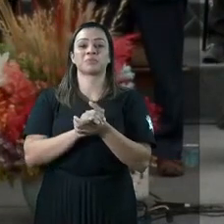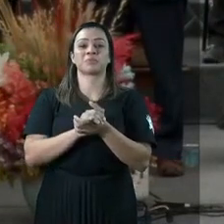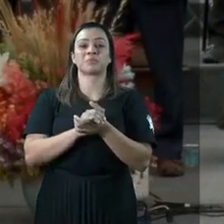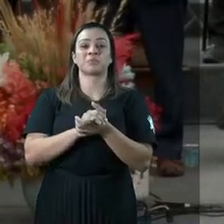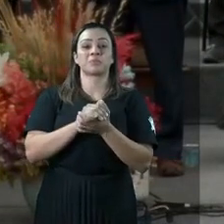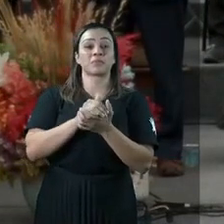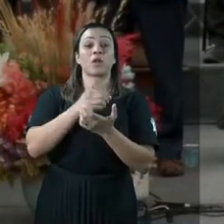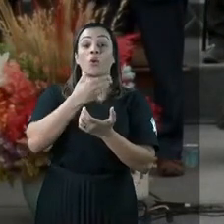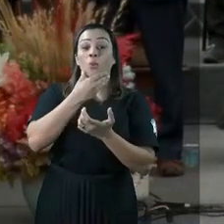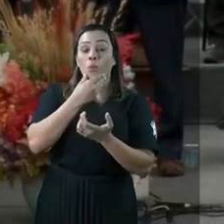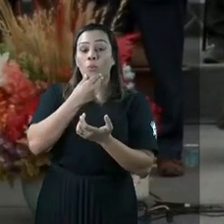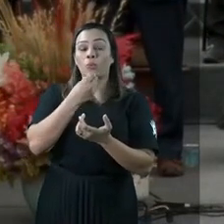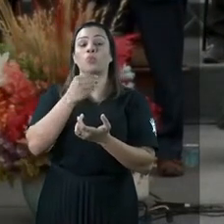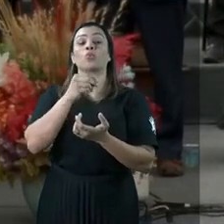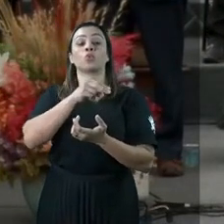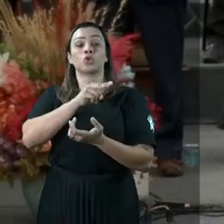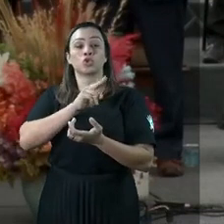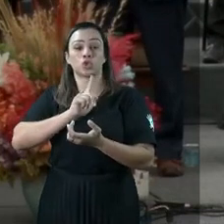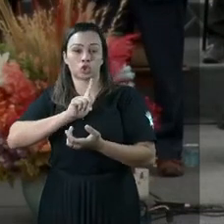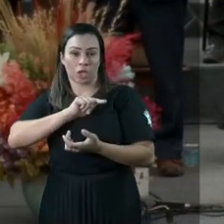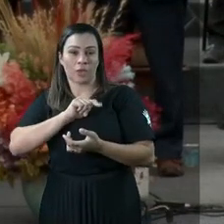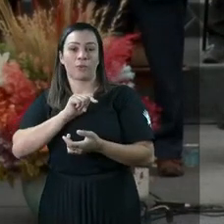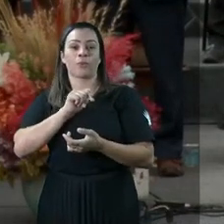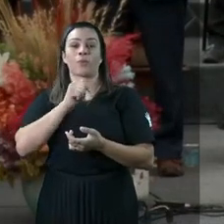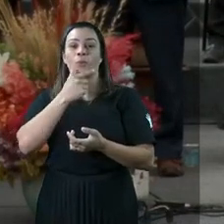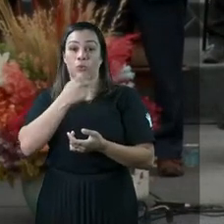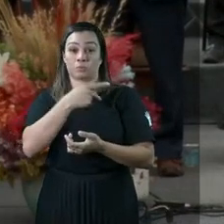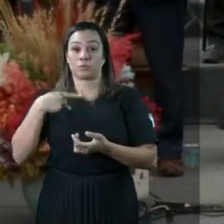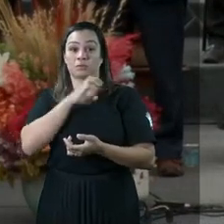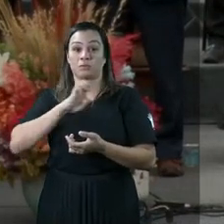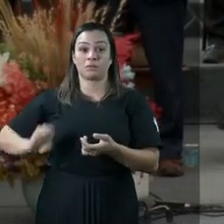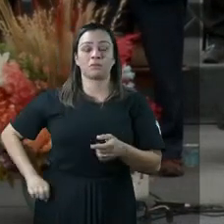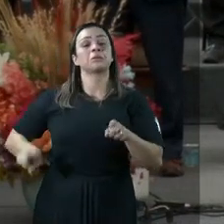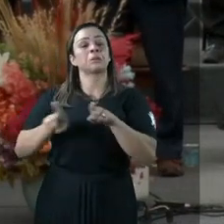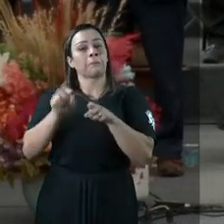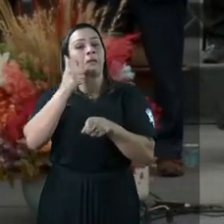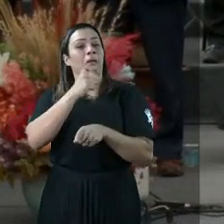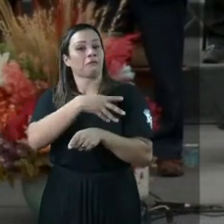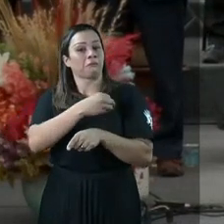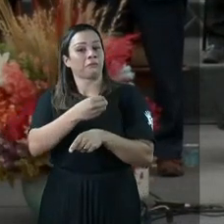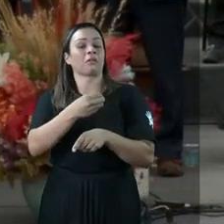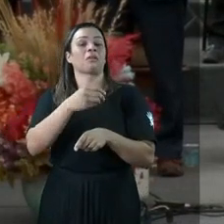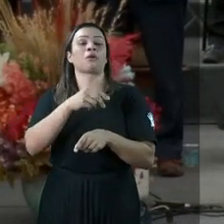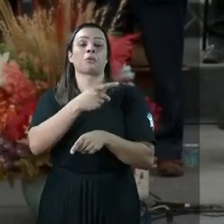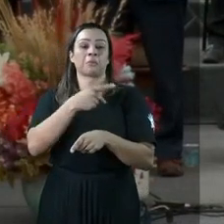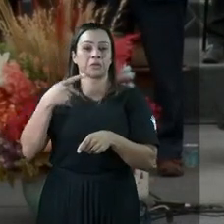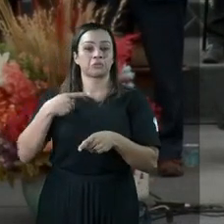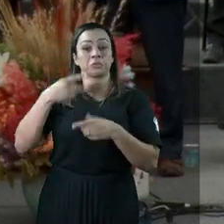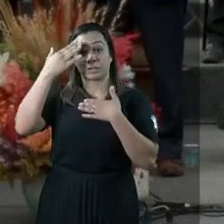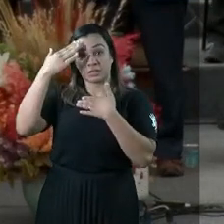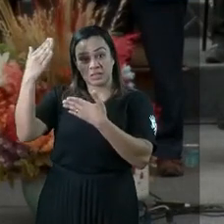as vigílias em Franco da Rocha, na Vila Bela. Obrigado, Berg. Deus abençoe por nos proporcionar tudo que a gente viveu aqui nos